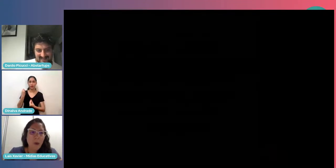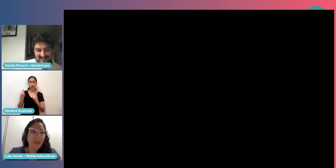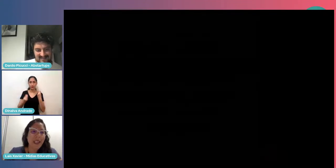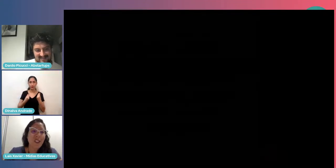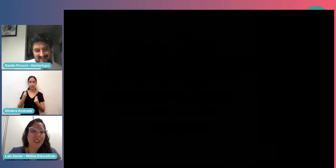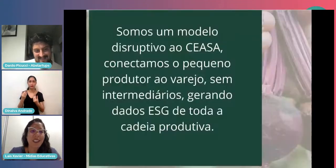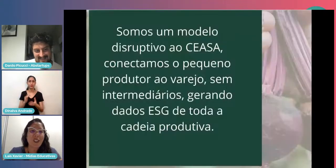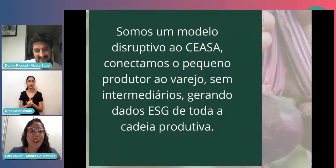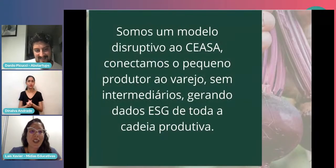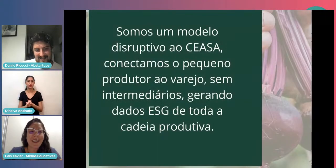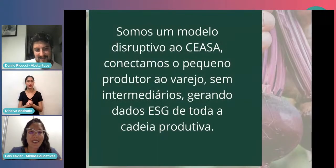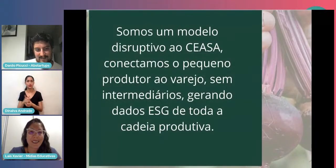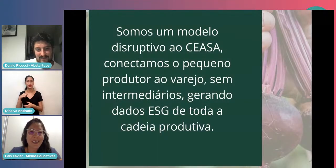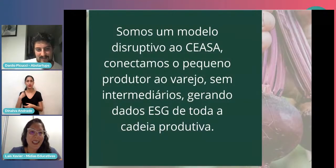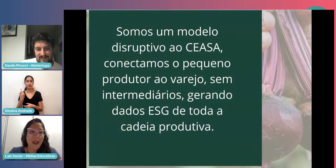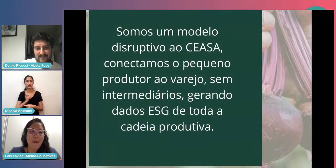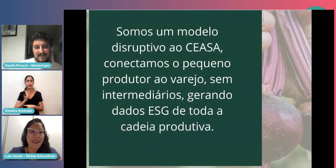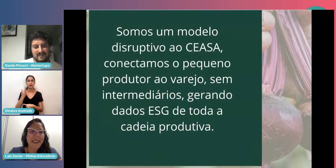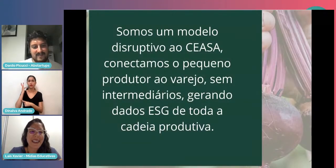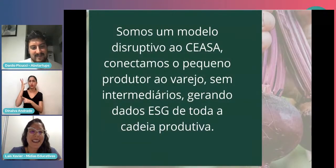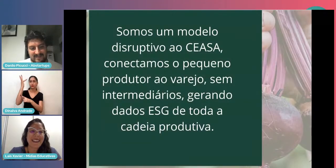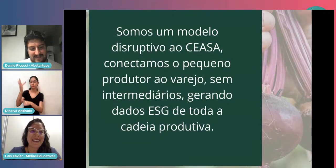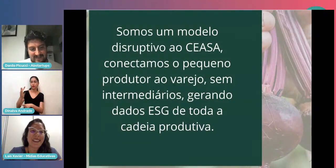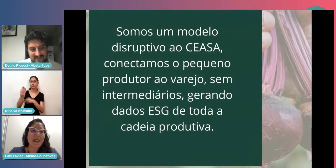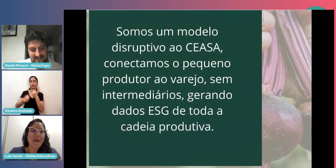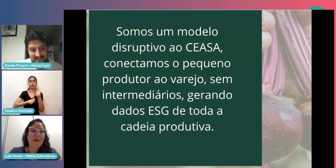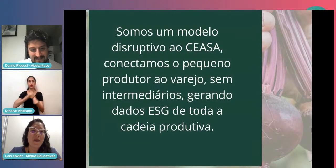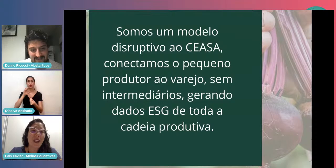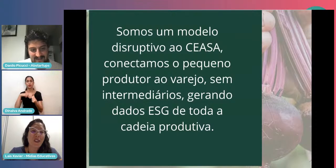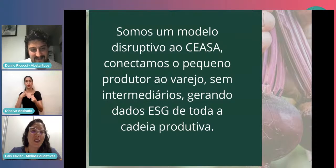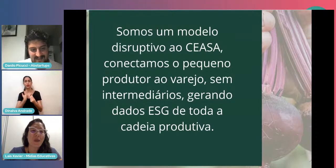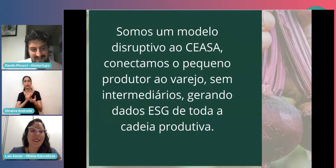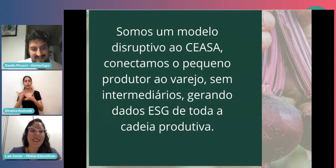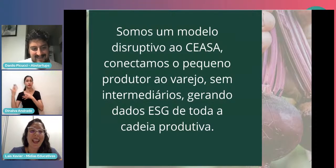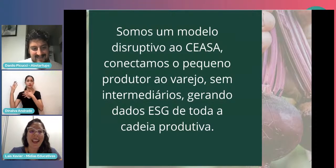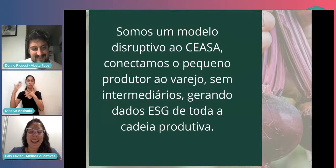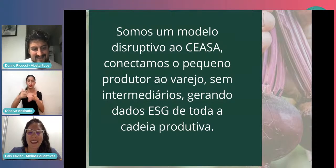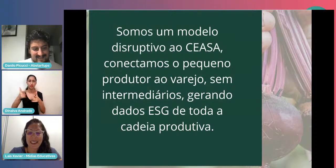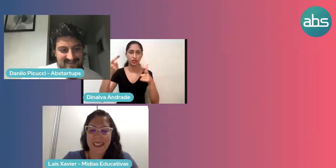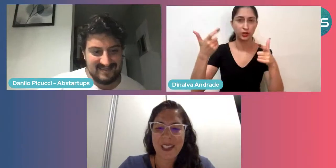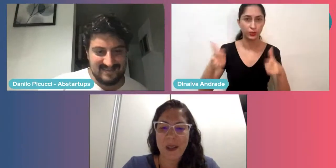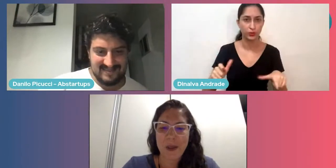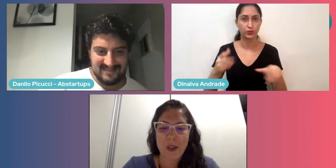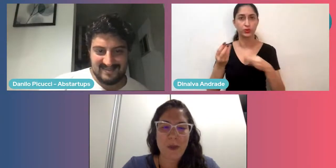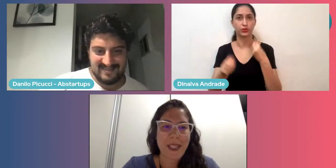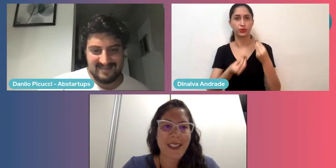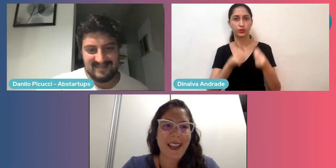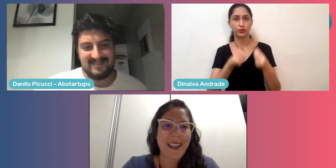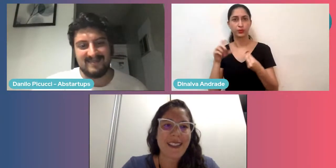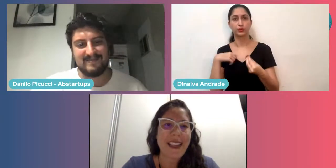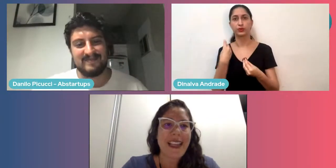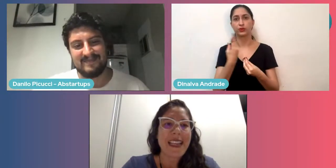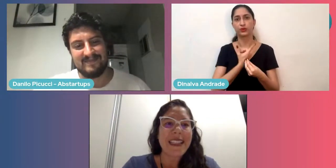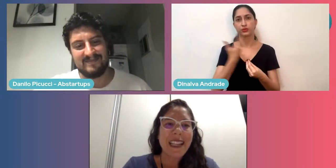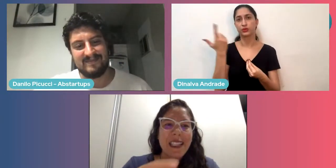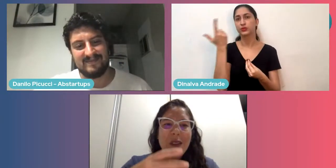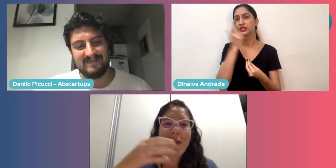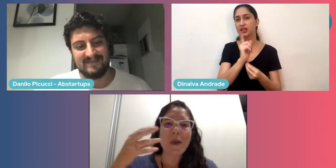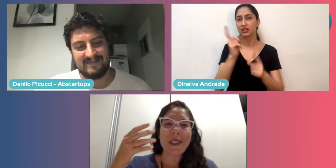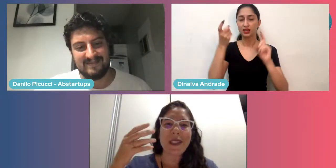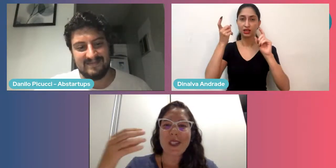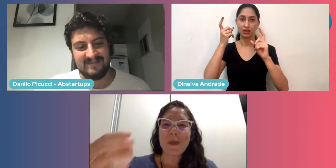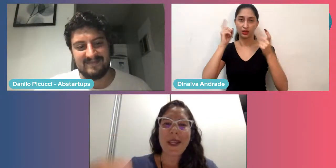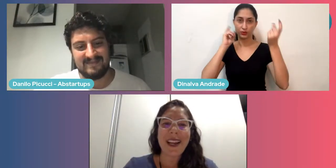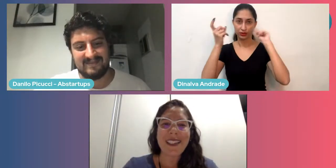de para onde a gente está indo, onde é que a gente está chegando, sabe? Então, a gente consegue, nessa reunião de mensais,